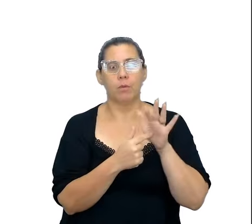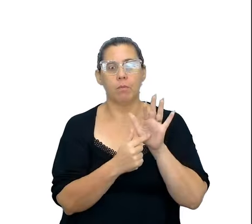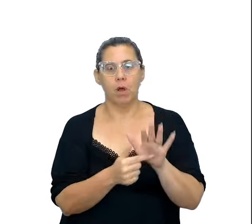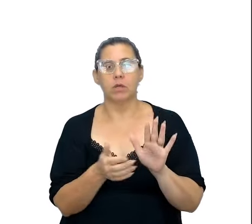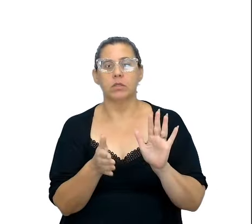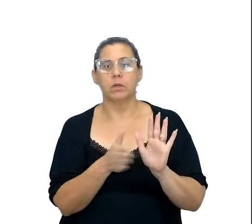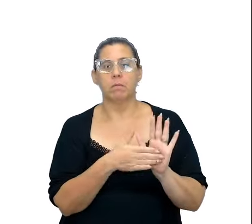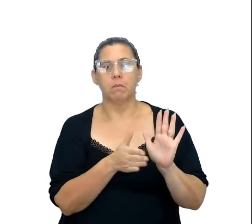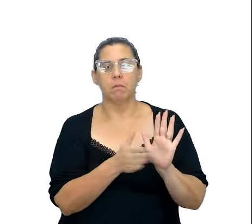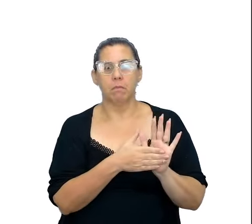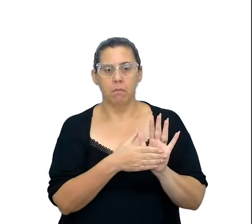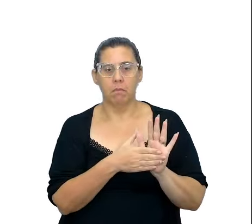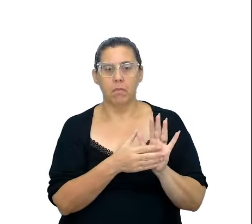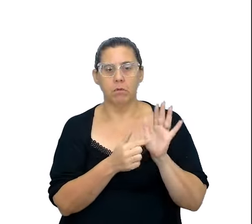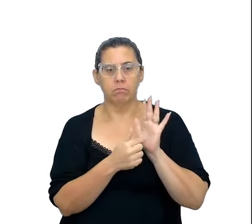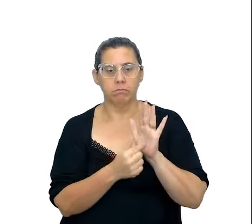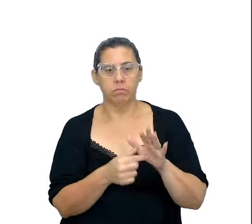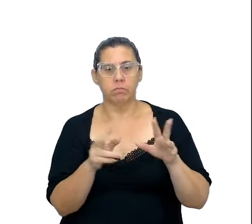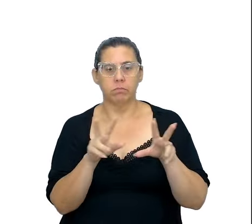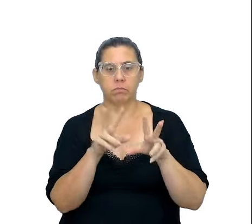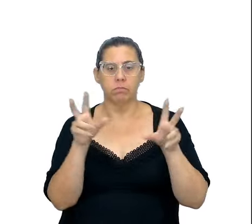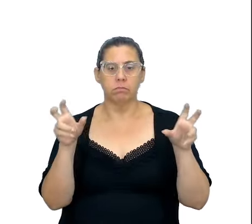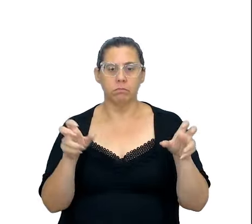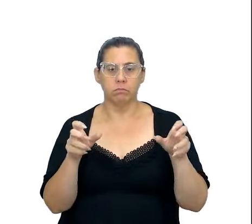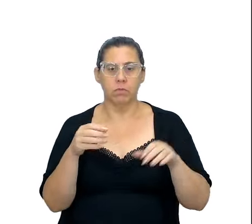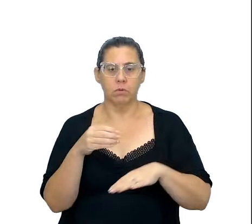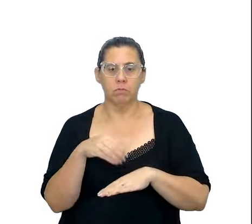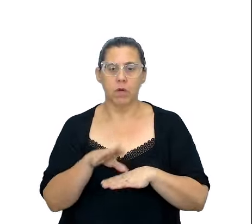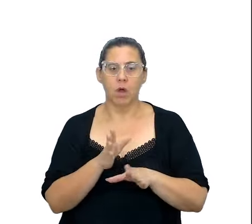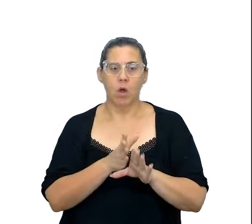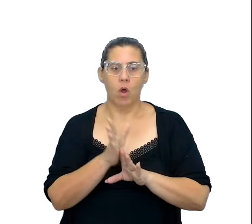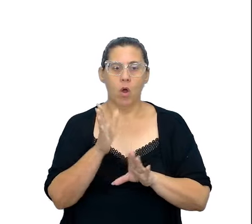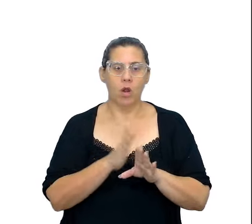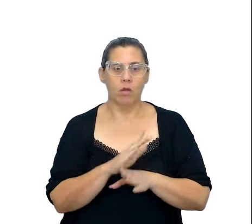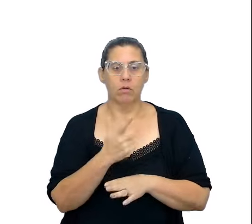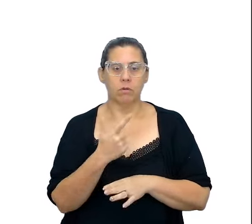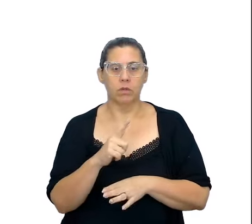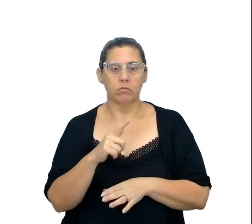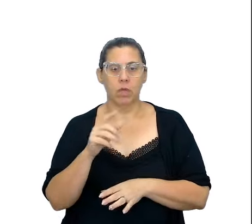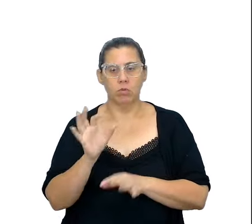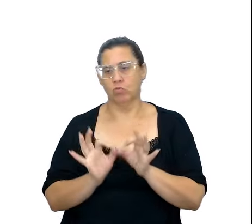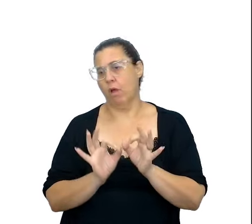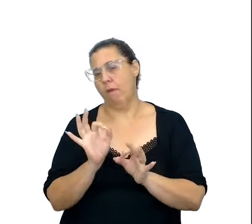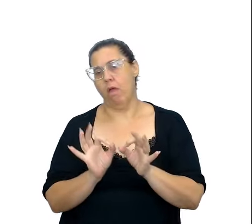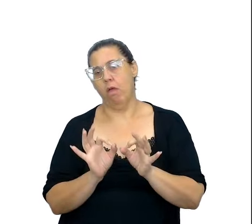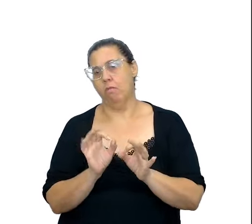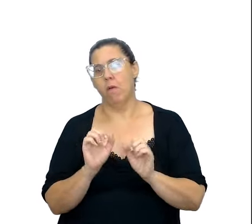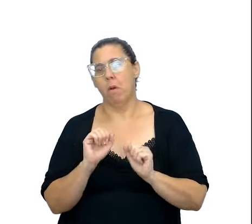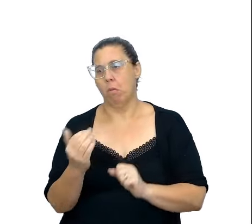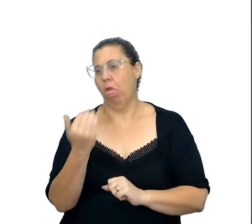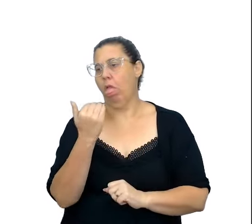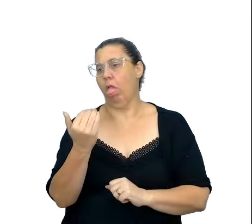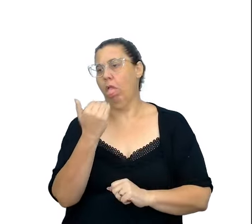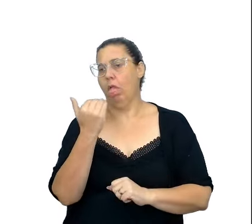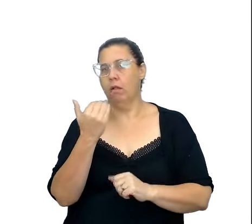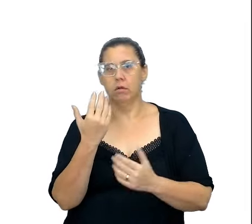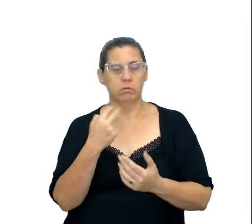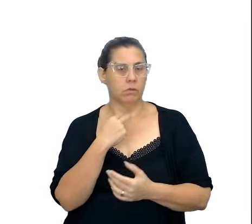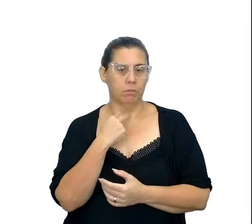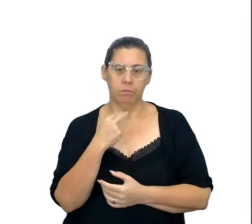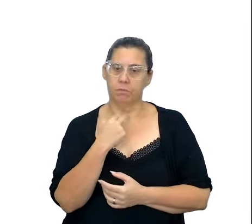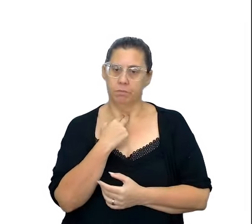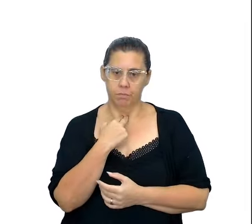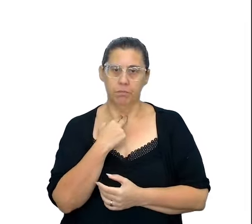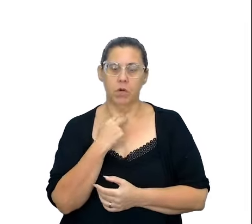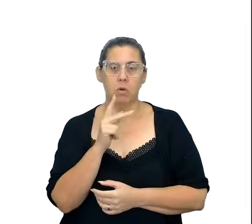propostas de solução para a temática apresentada, a orientar para que não haja julgamentos que podem ser mediados pelo professor, né? Então,